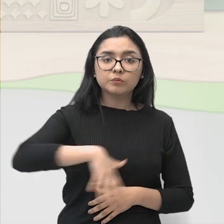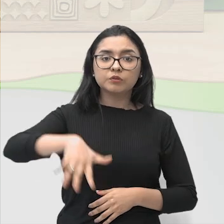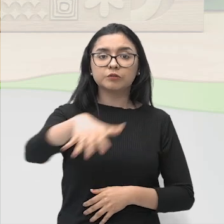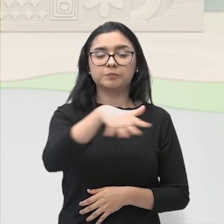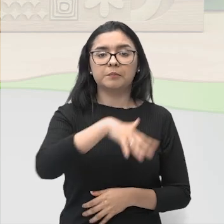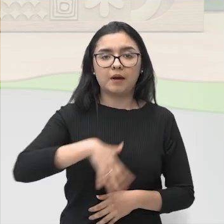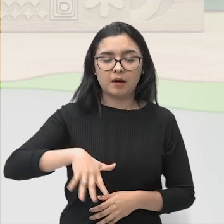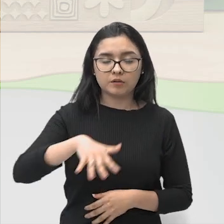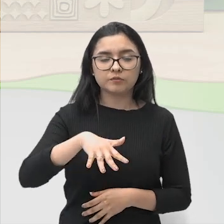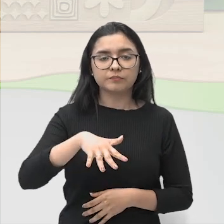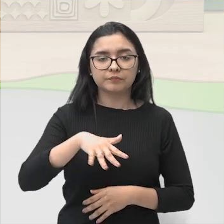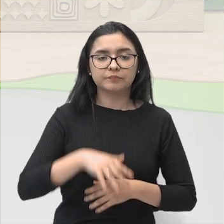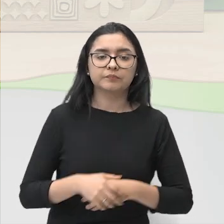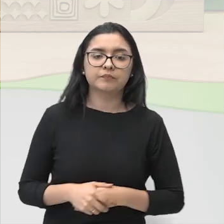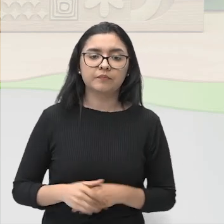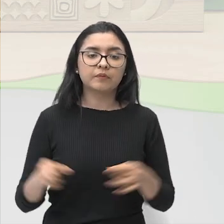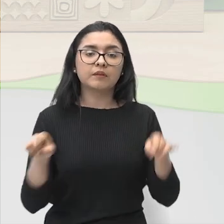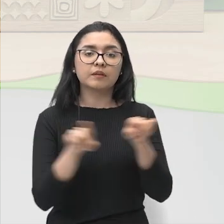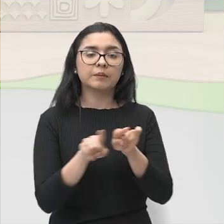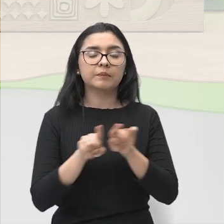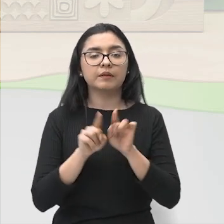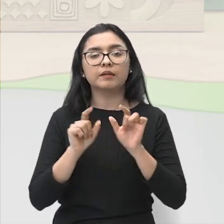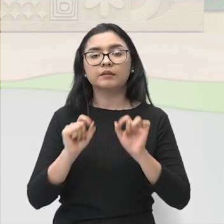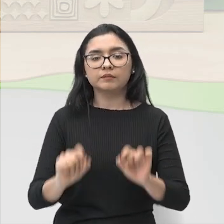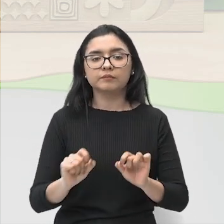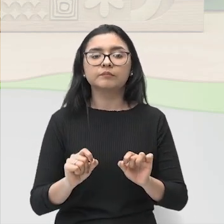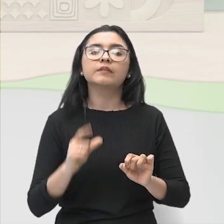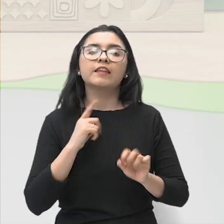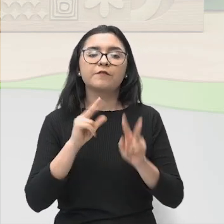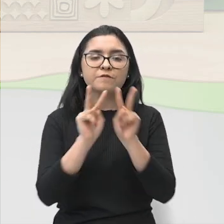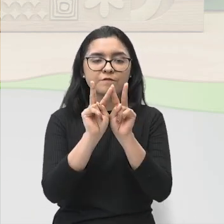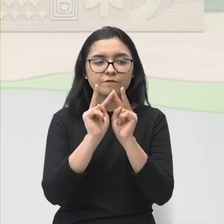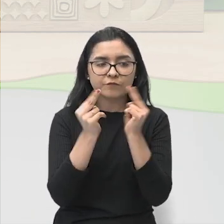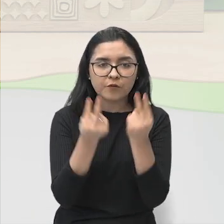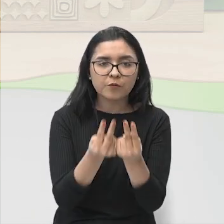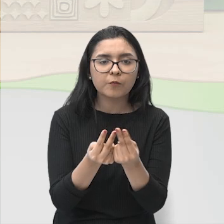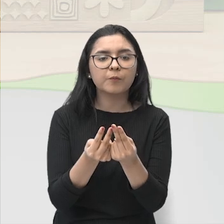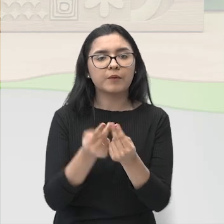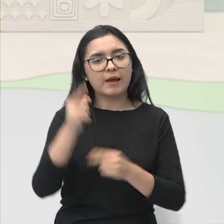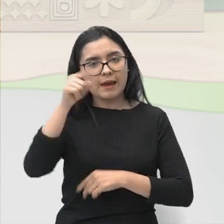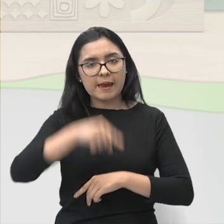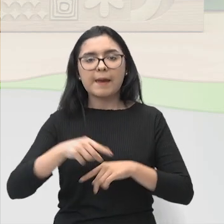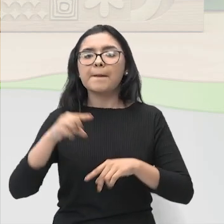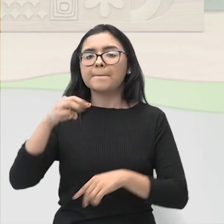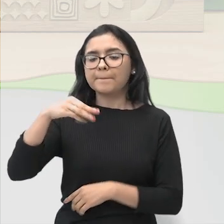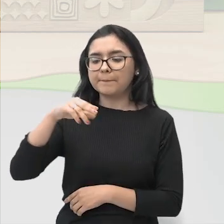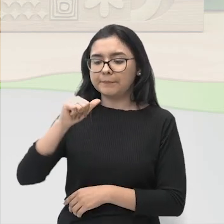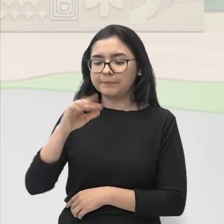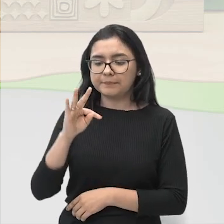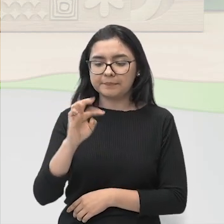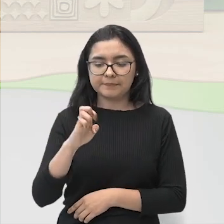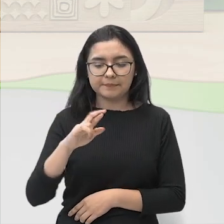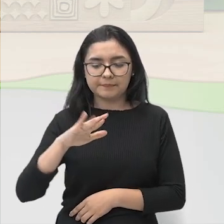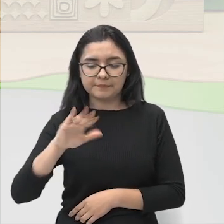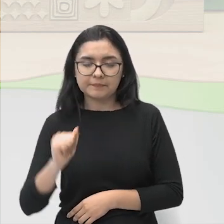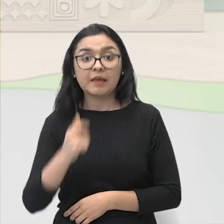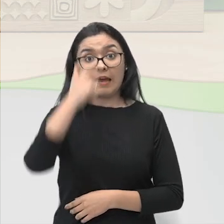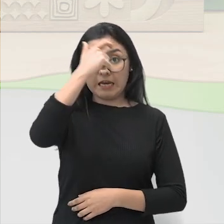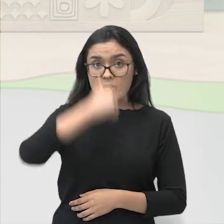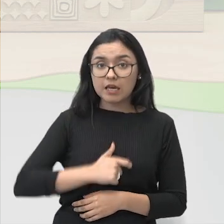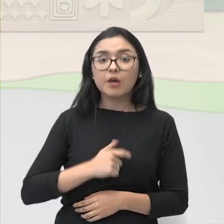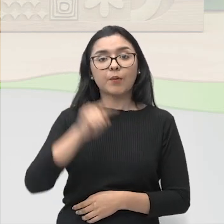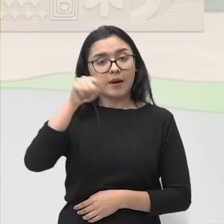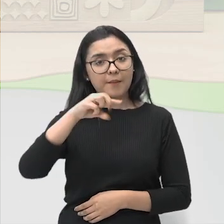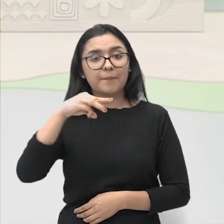espaço, né, e apresenta volume é matéria. Eu sou